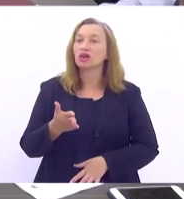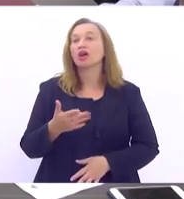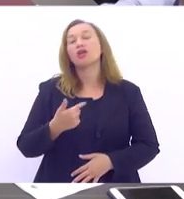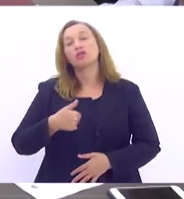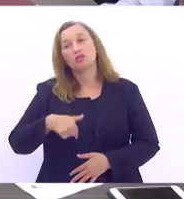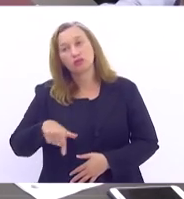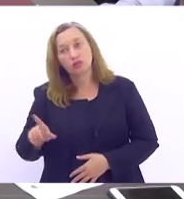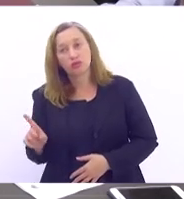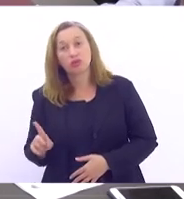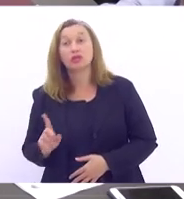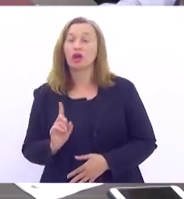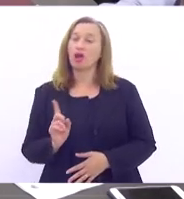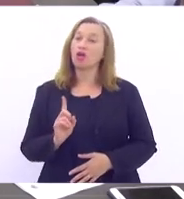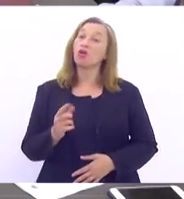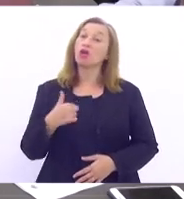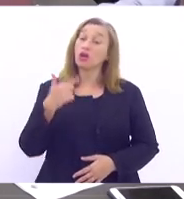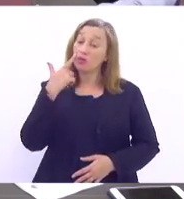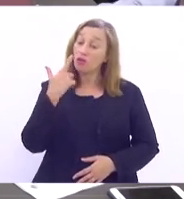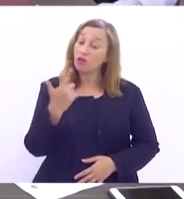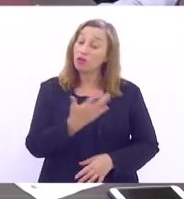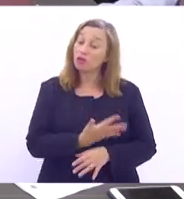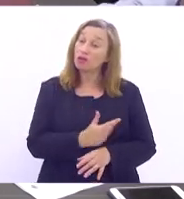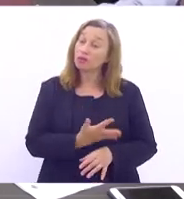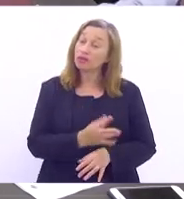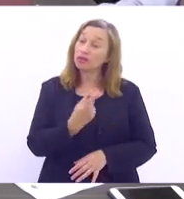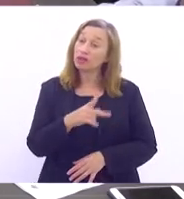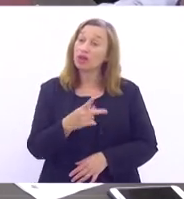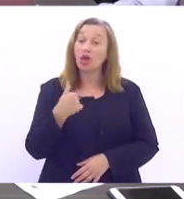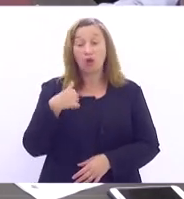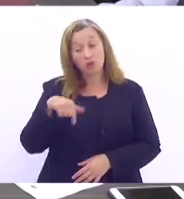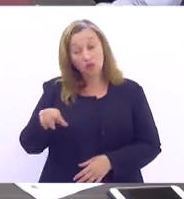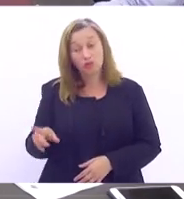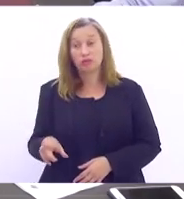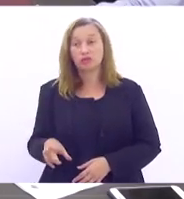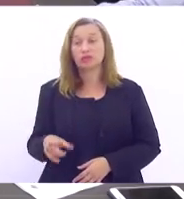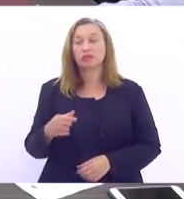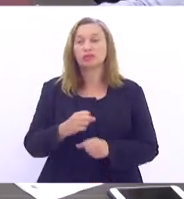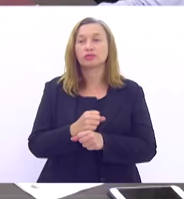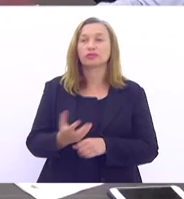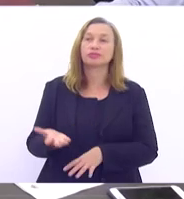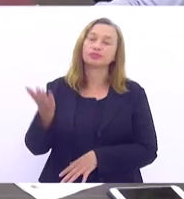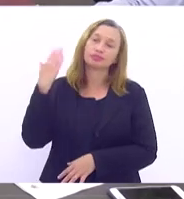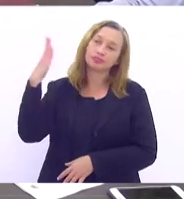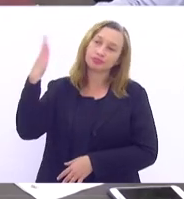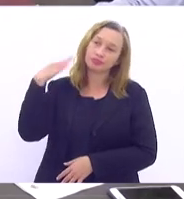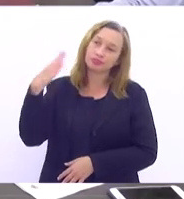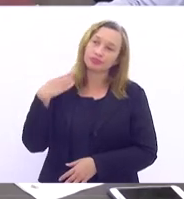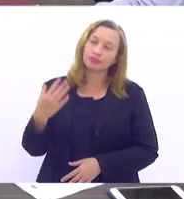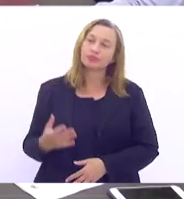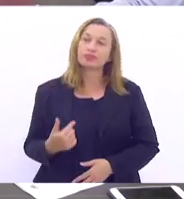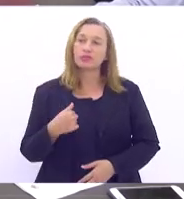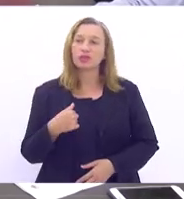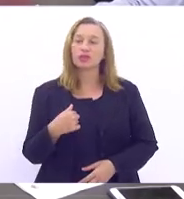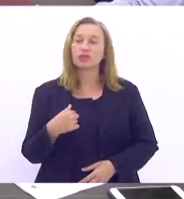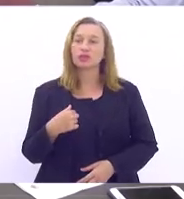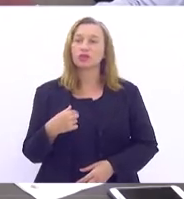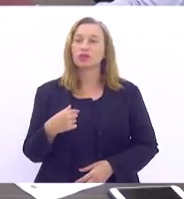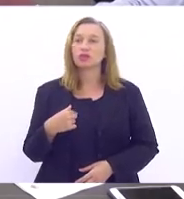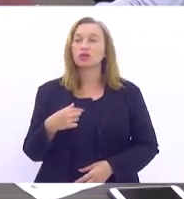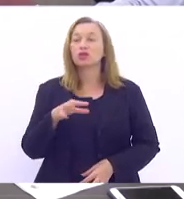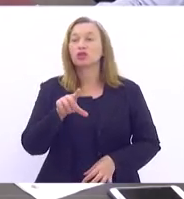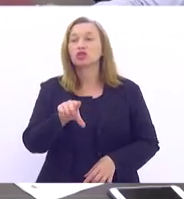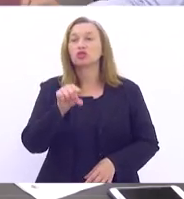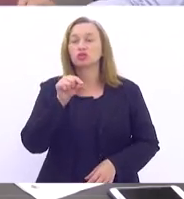Não, eu quero ver um ensaio dele. Estive no desfile do ano passado. Aliás, eu, ano passado, tive o prazer de ser jurado da escolha